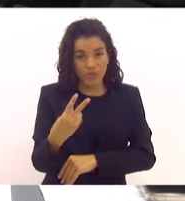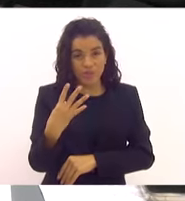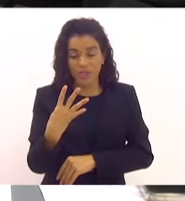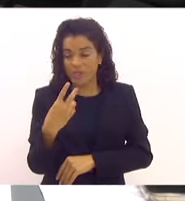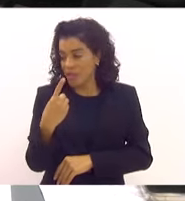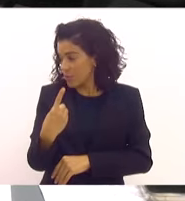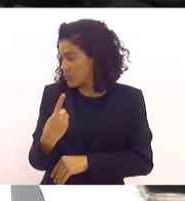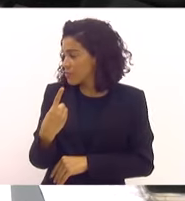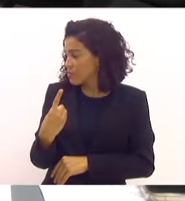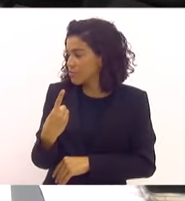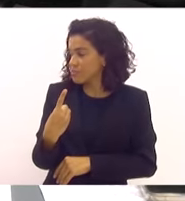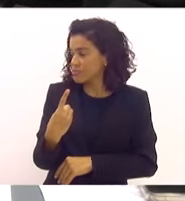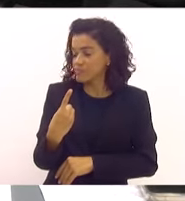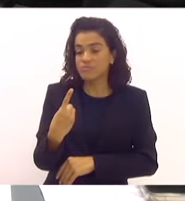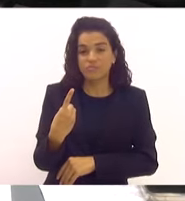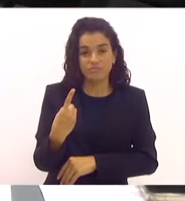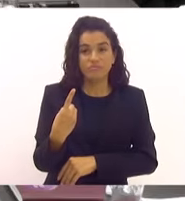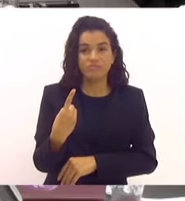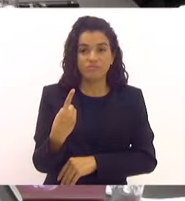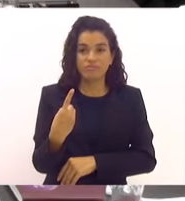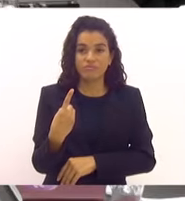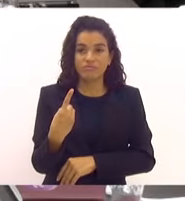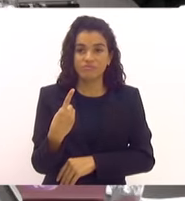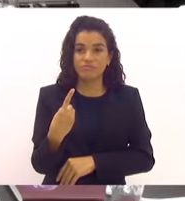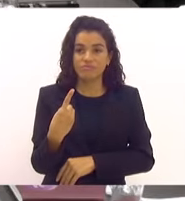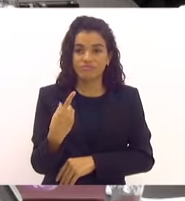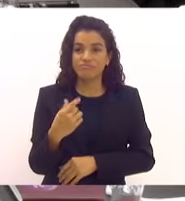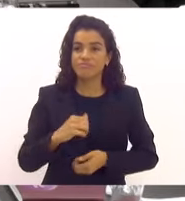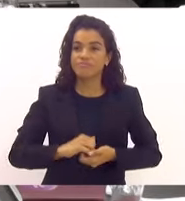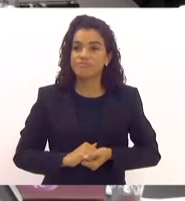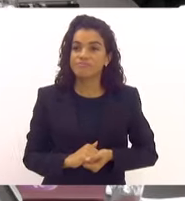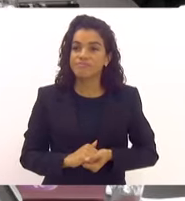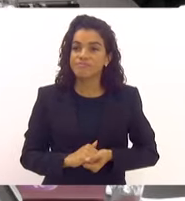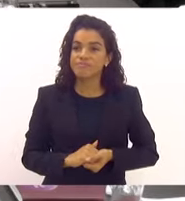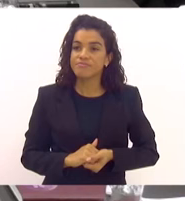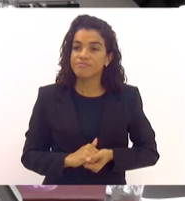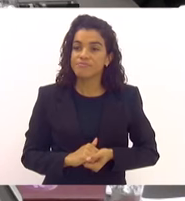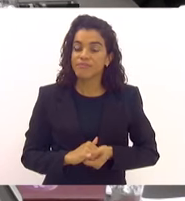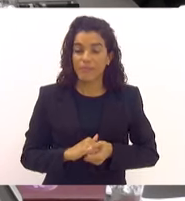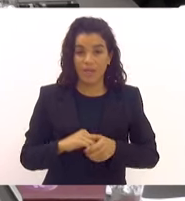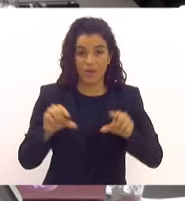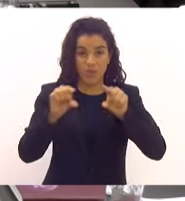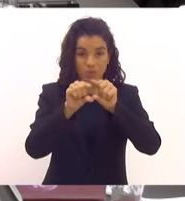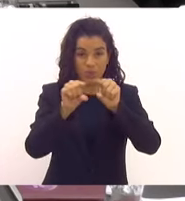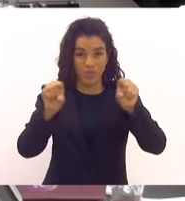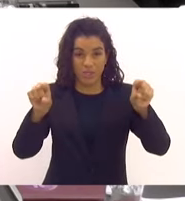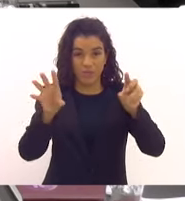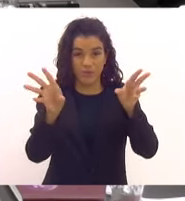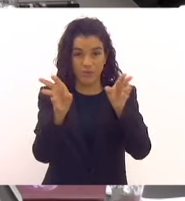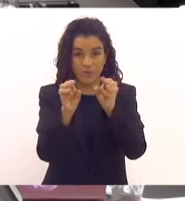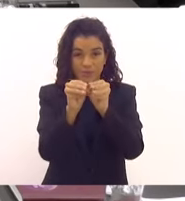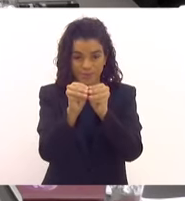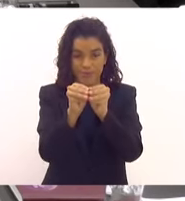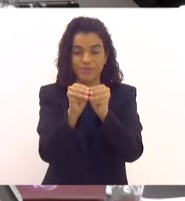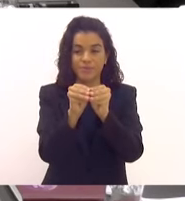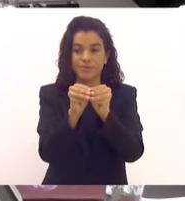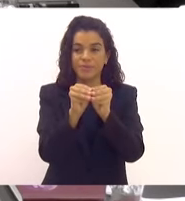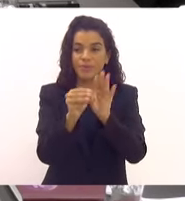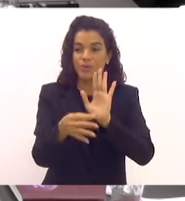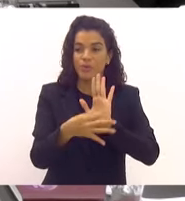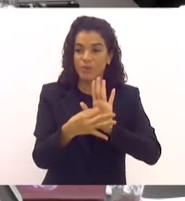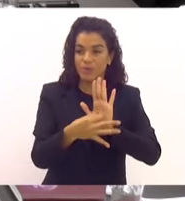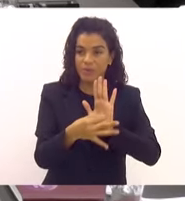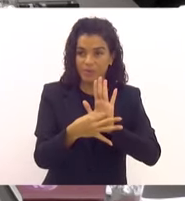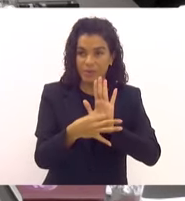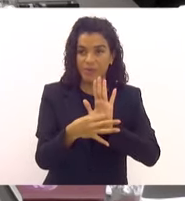no artigo 2º. E aí a carta... A emenda de relatoria, fruto do parecer do